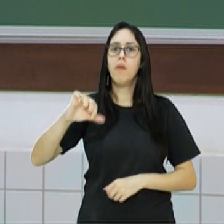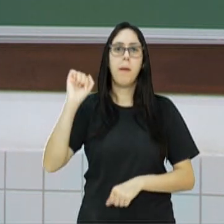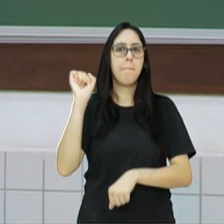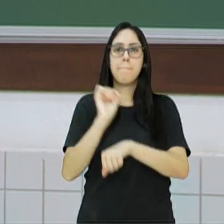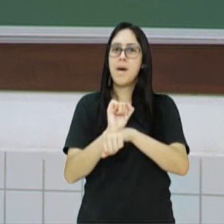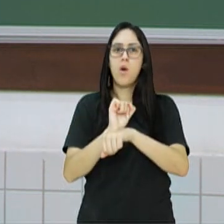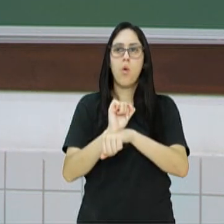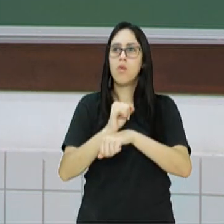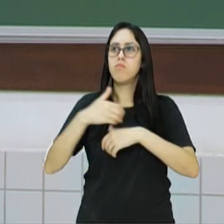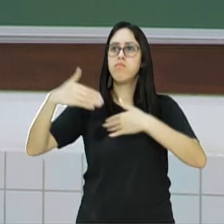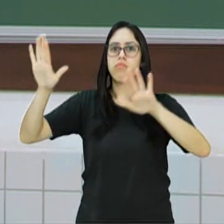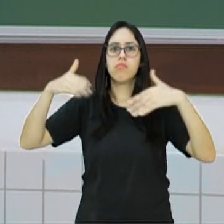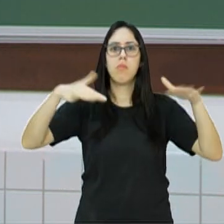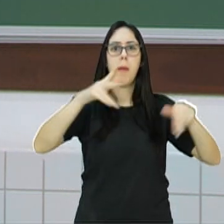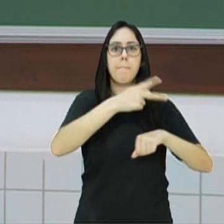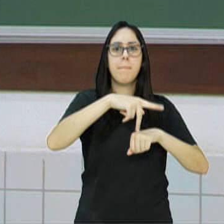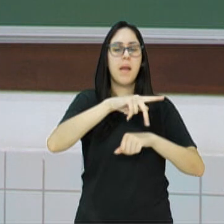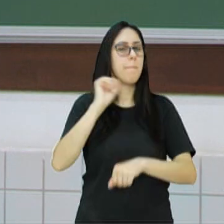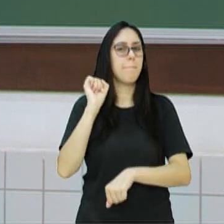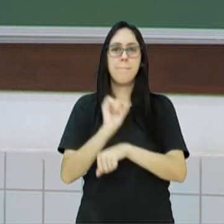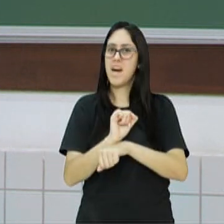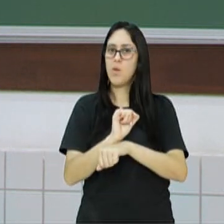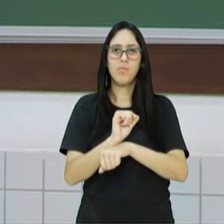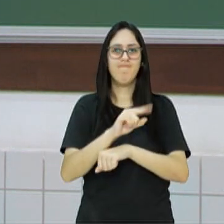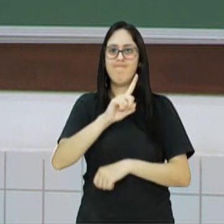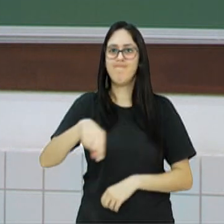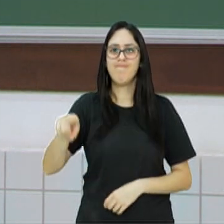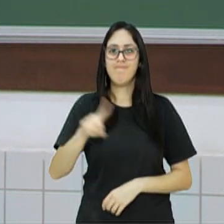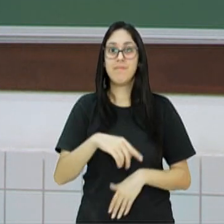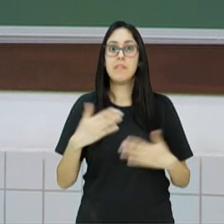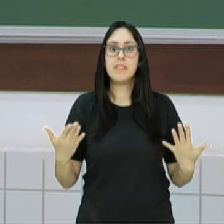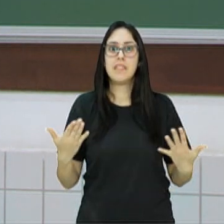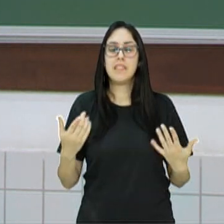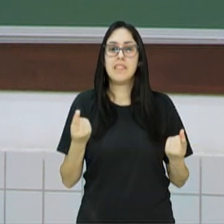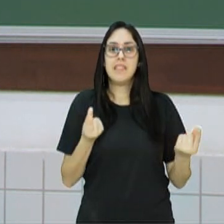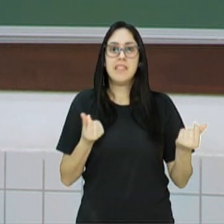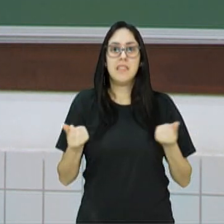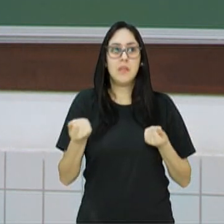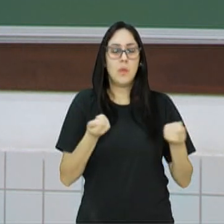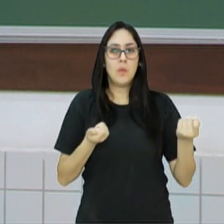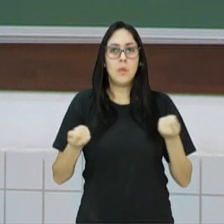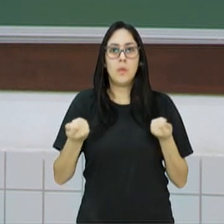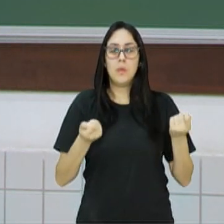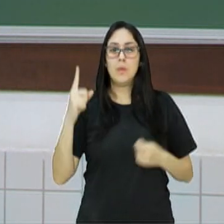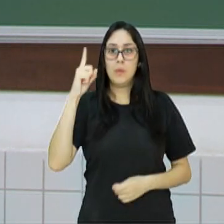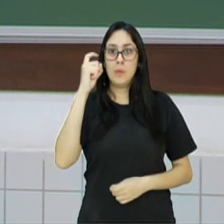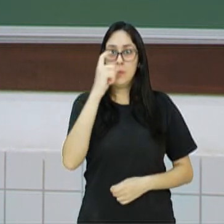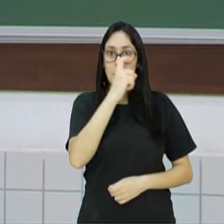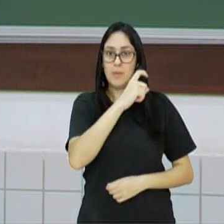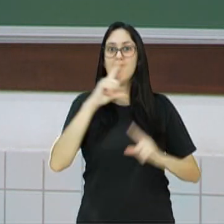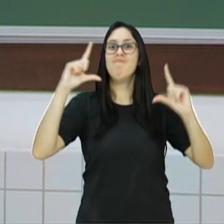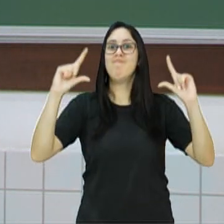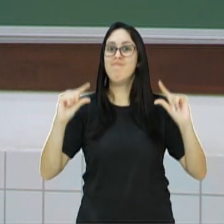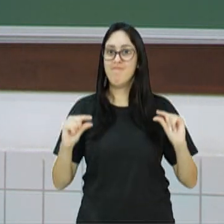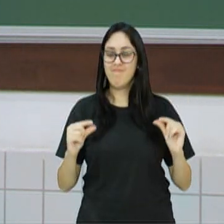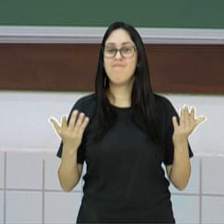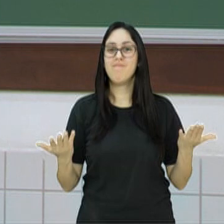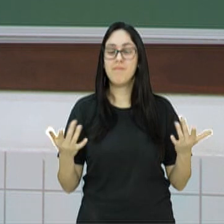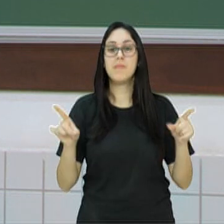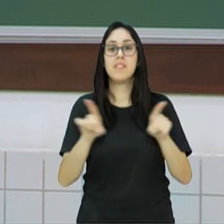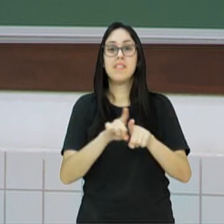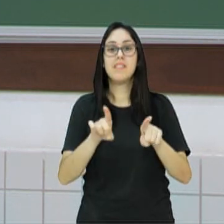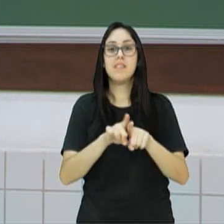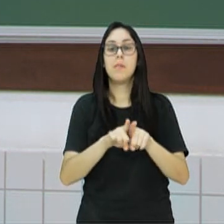Então começa a intensificar uma recessão econômica dentro do bloco soviético. O não investimento